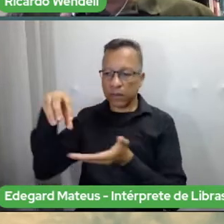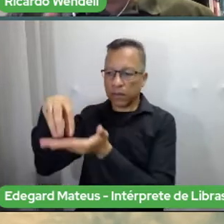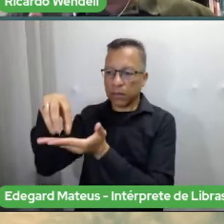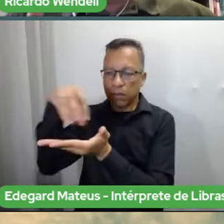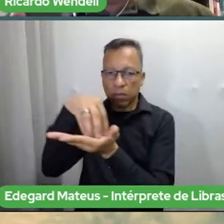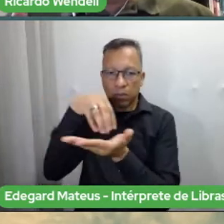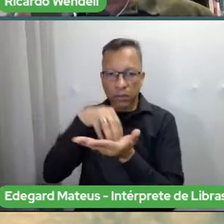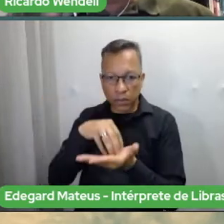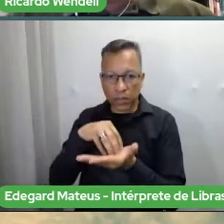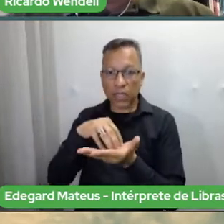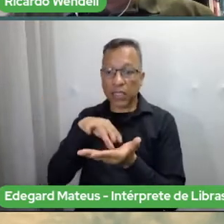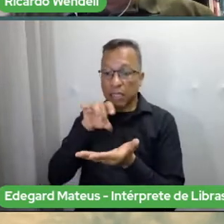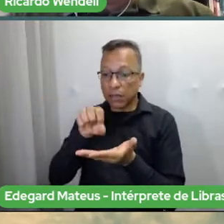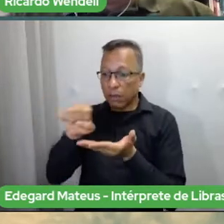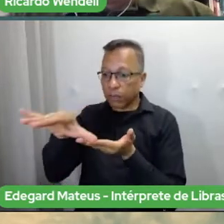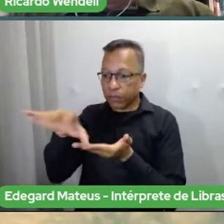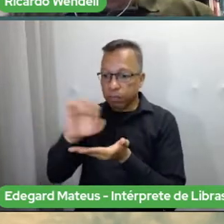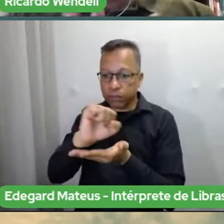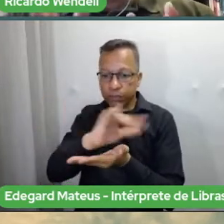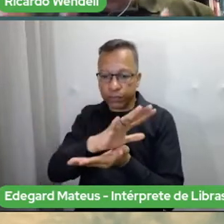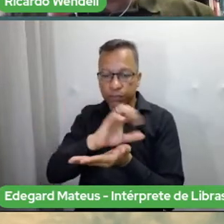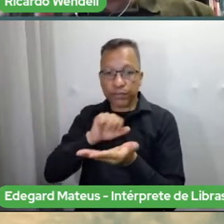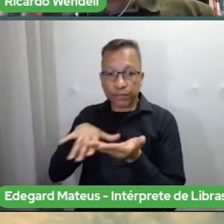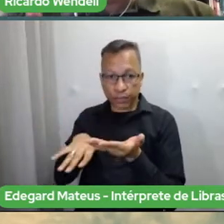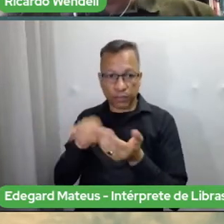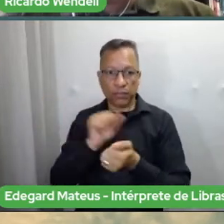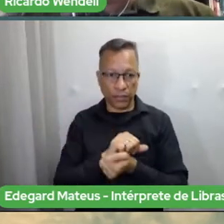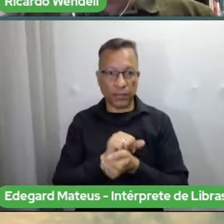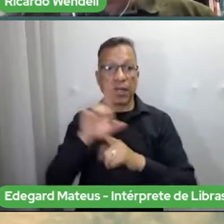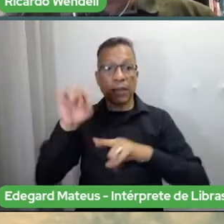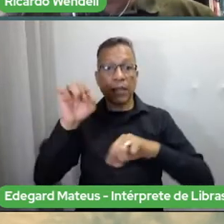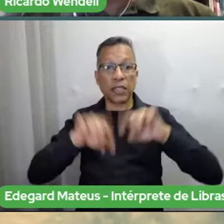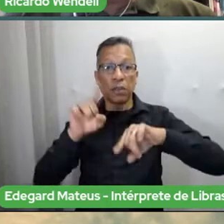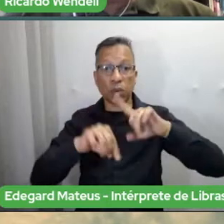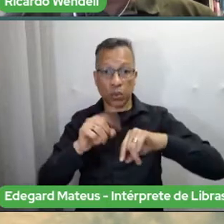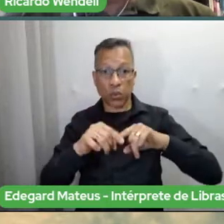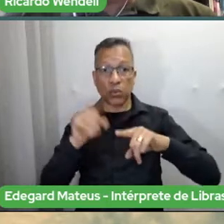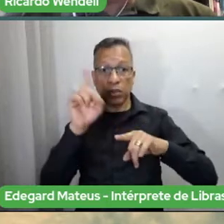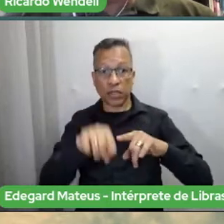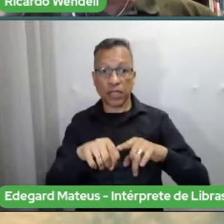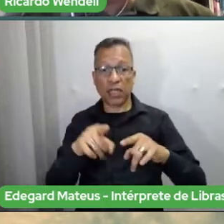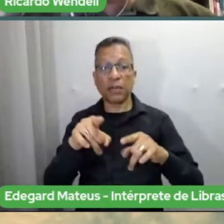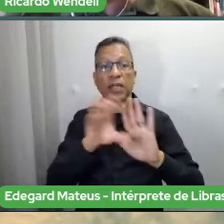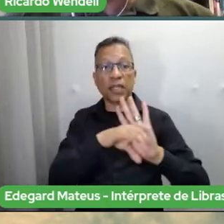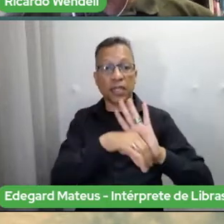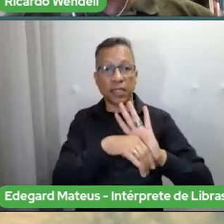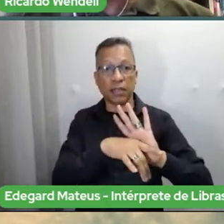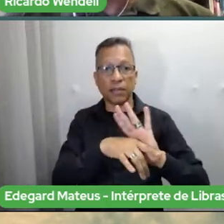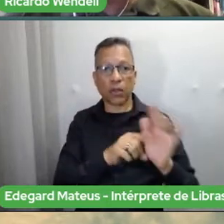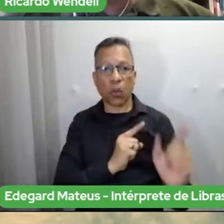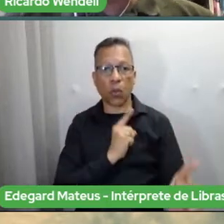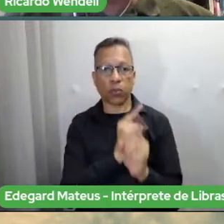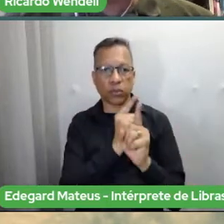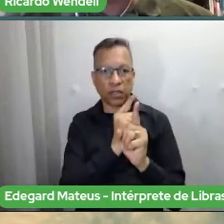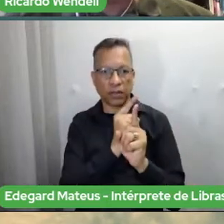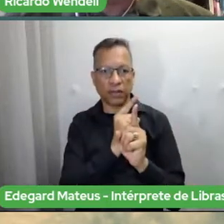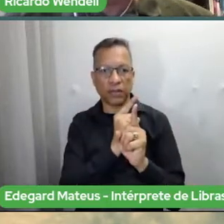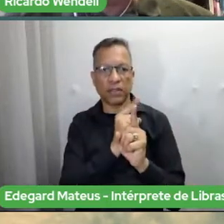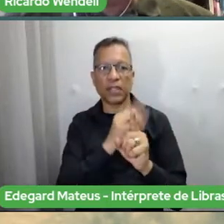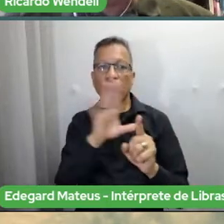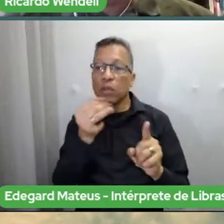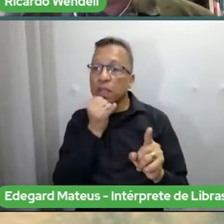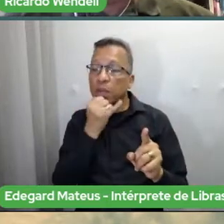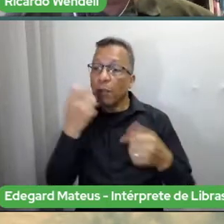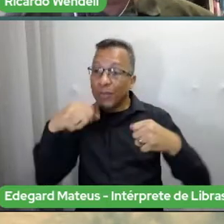um ou mais produtos de dados. E esse produto de dados ele deve ter algumas características de ser descobrível. Então, se eu preciso de um